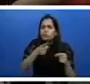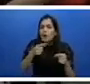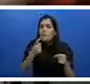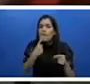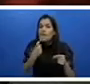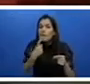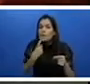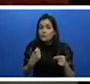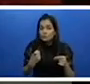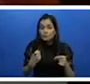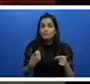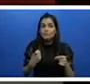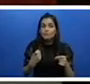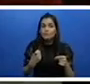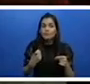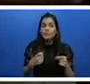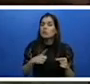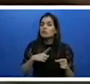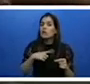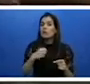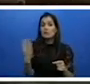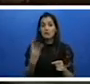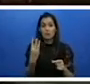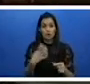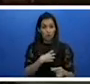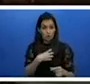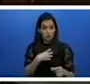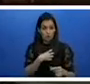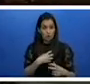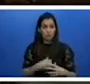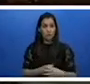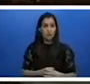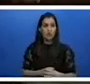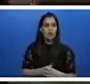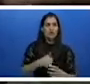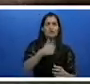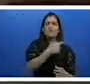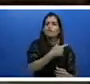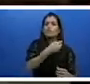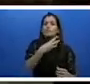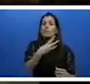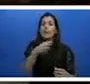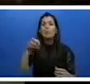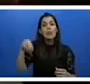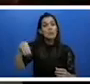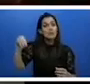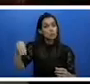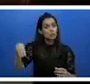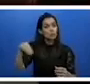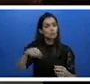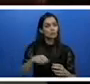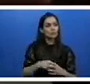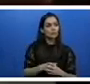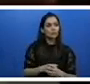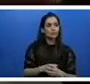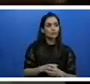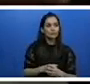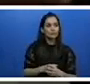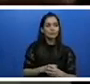pode ser representada de 3 maneiras. 23 milímetros,